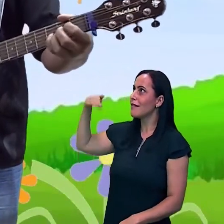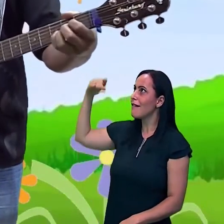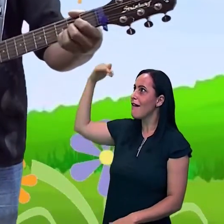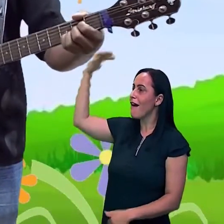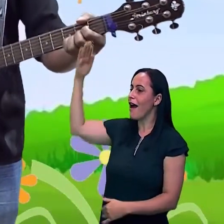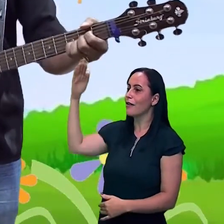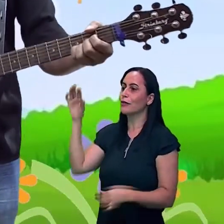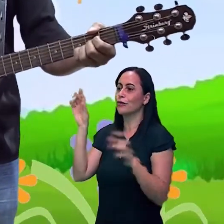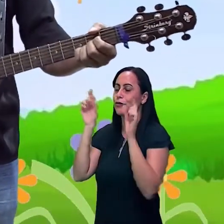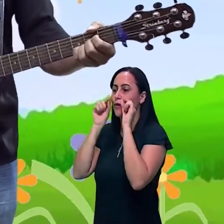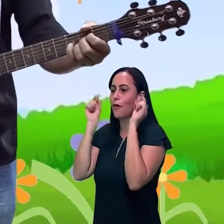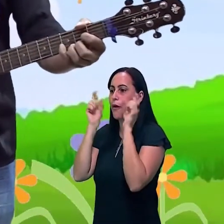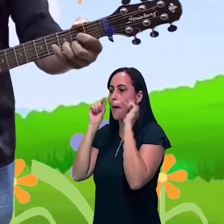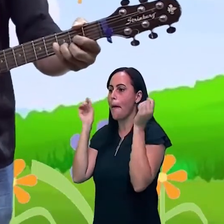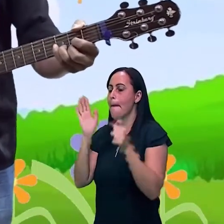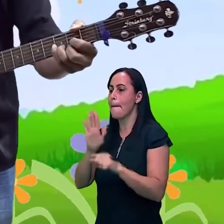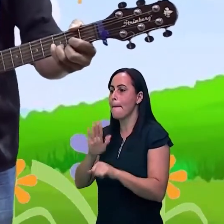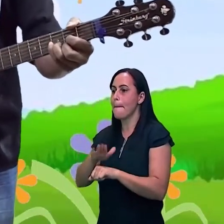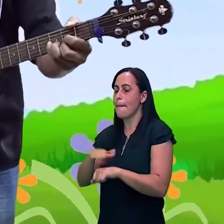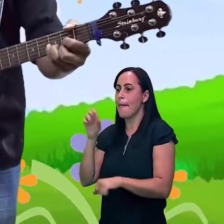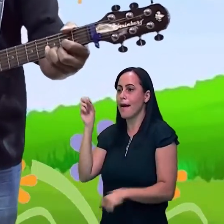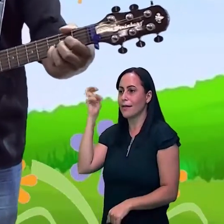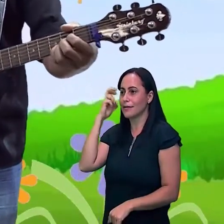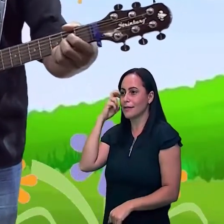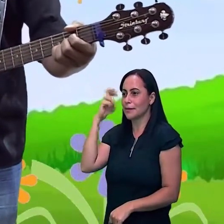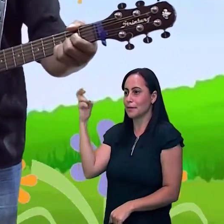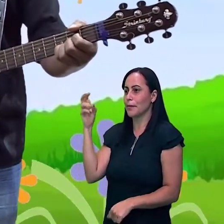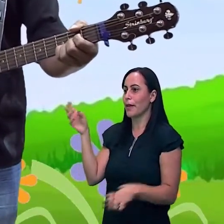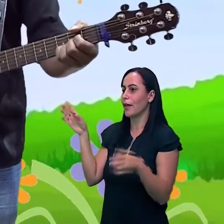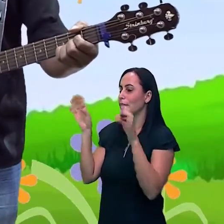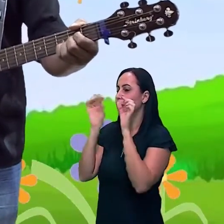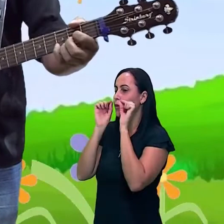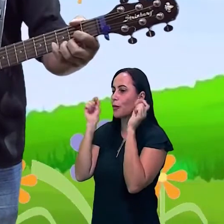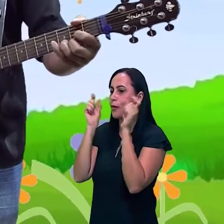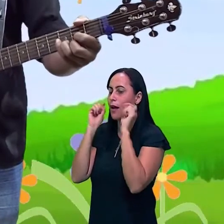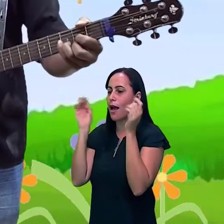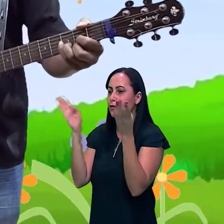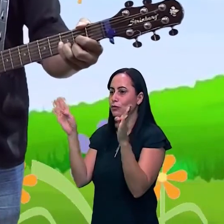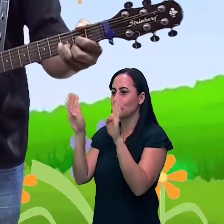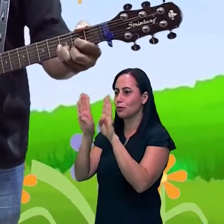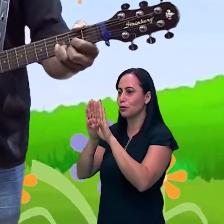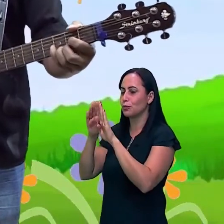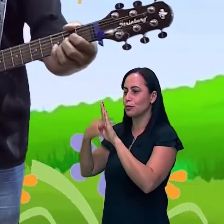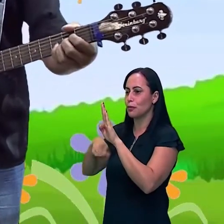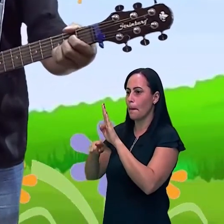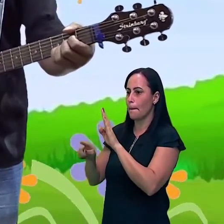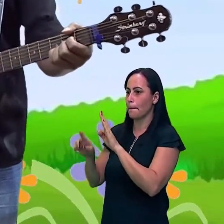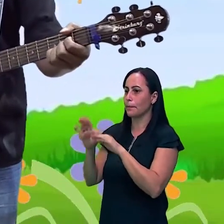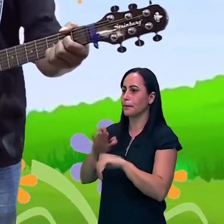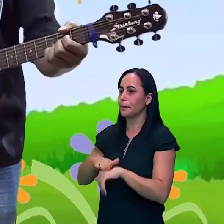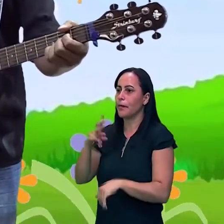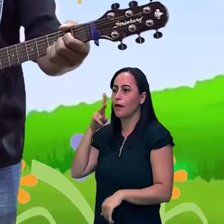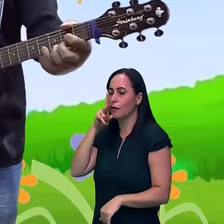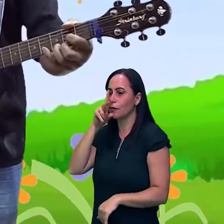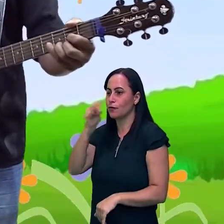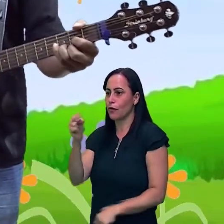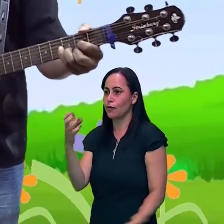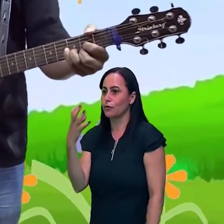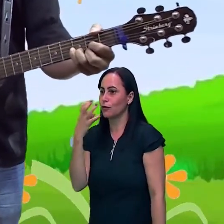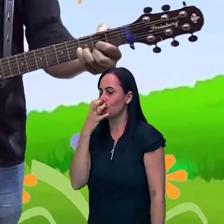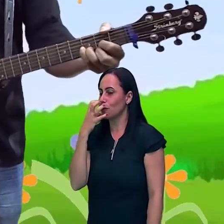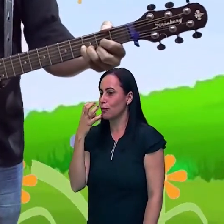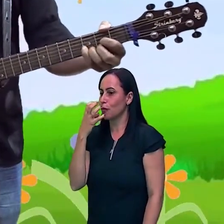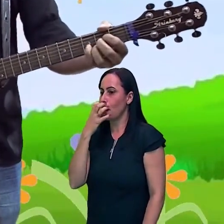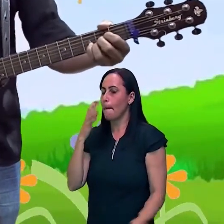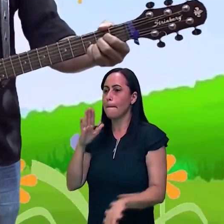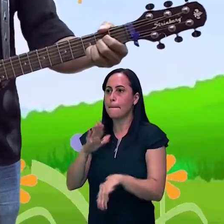que o rato, que atravessa o portão, que é mais forte que o cachorro, que é mais